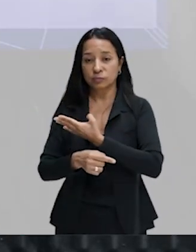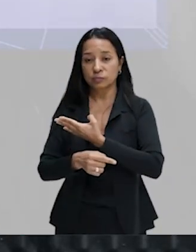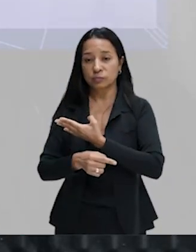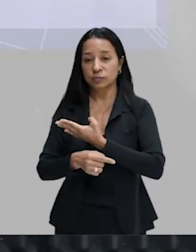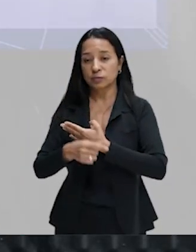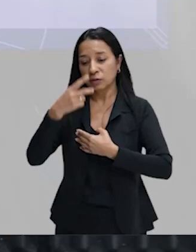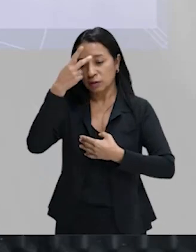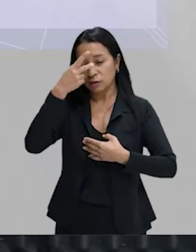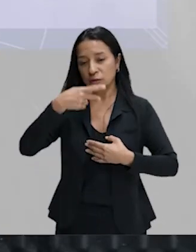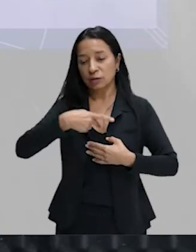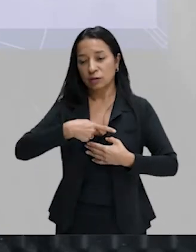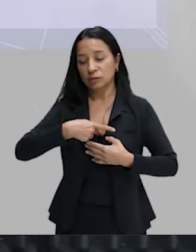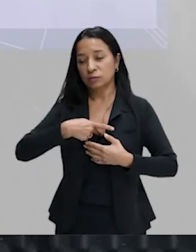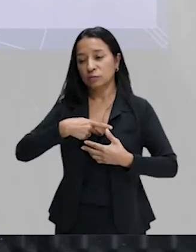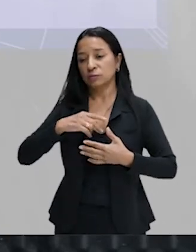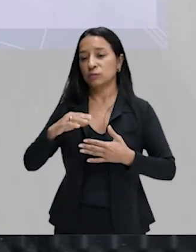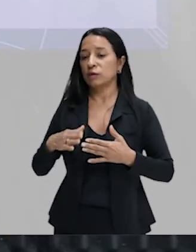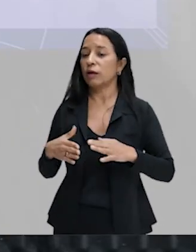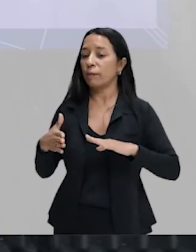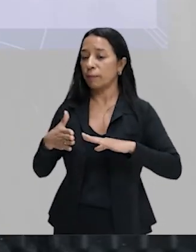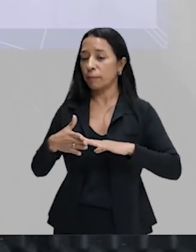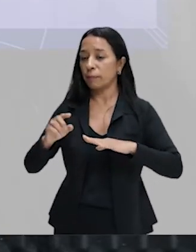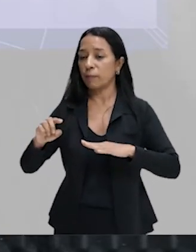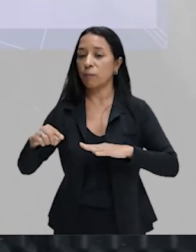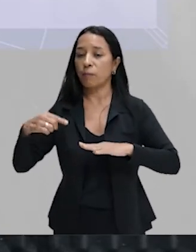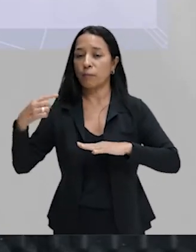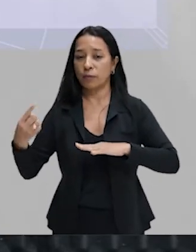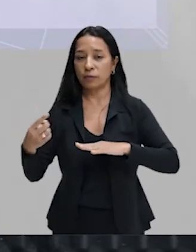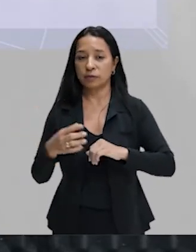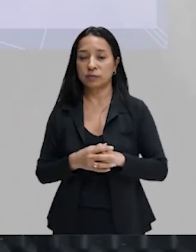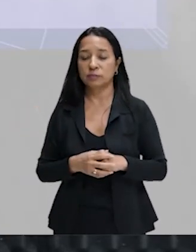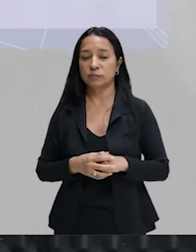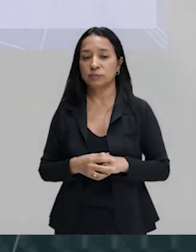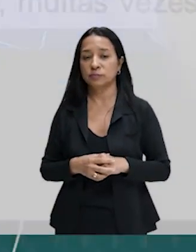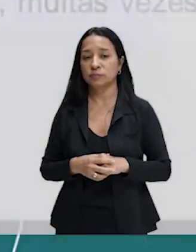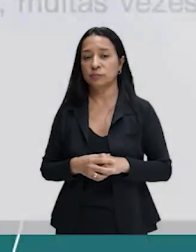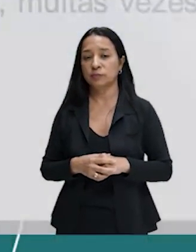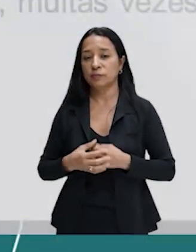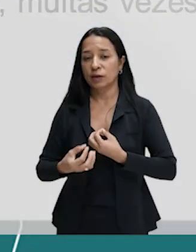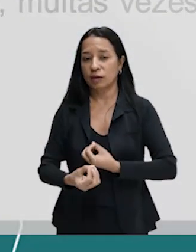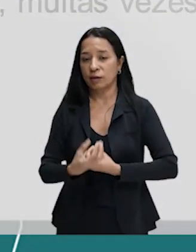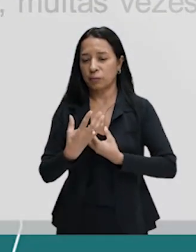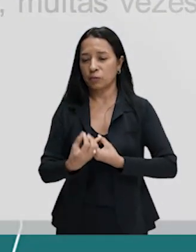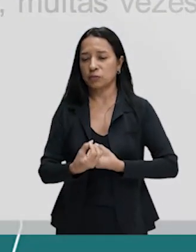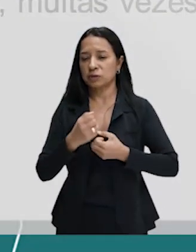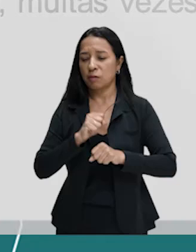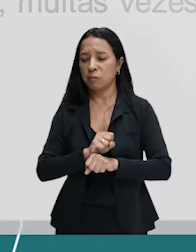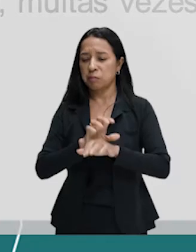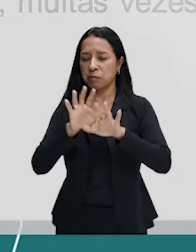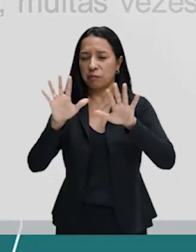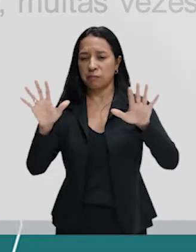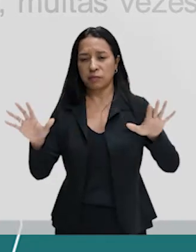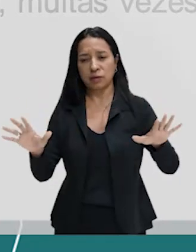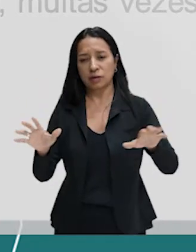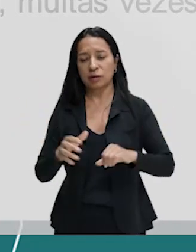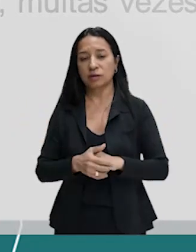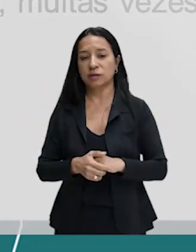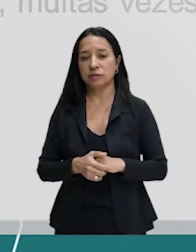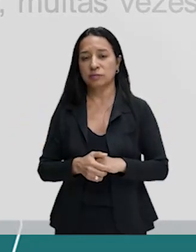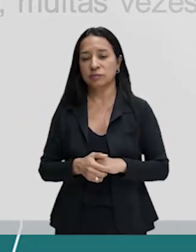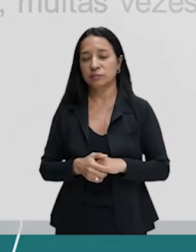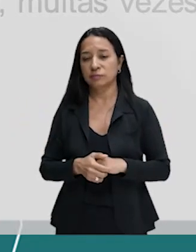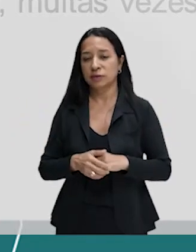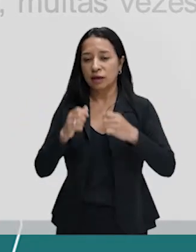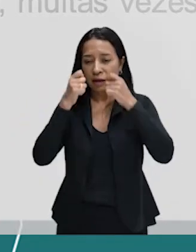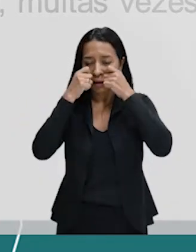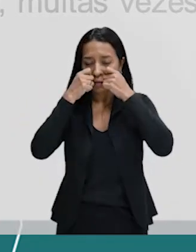auto-intitulam pós-modernistas, certo? Essa produção dessa época é farta, é dramática, é